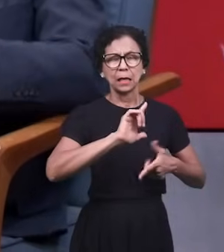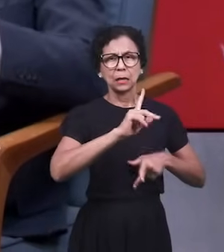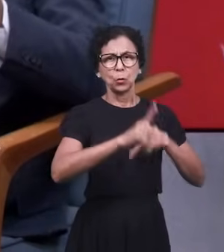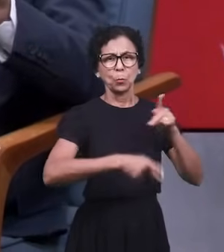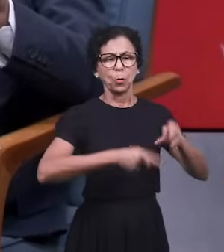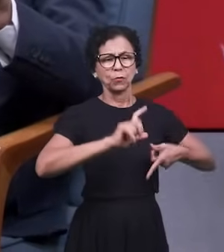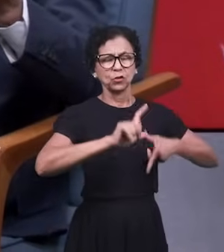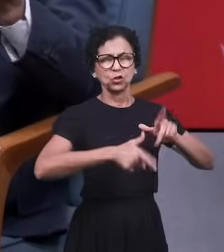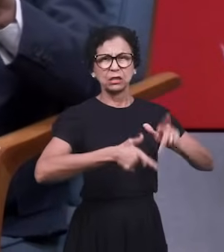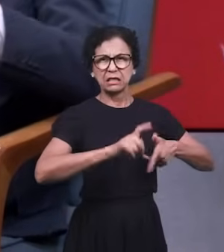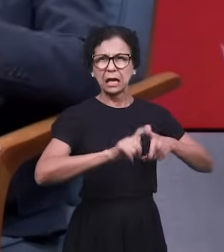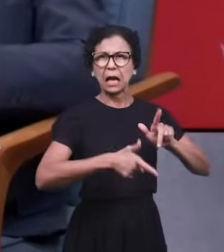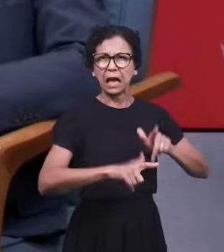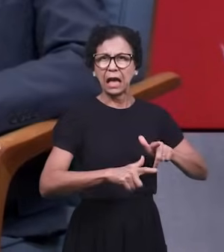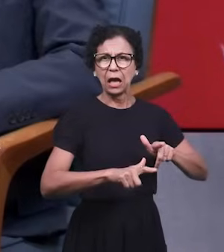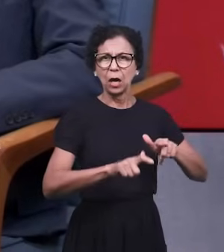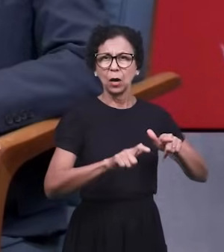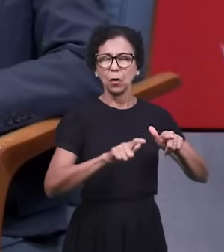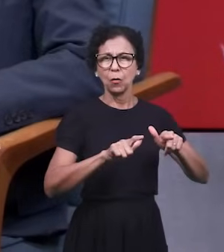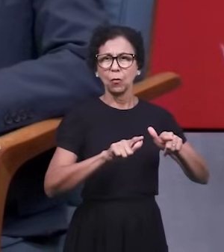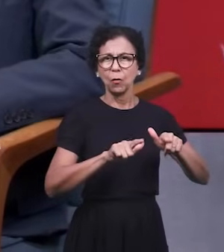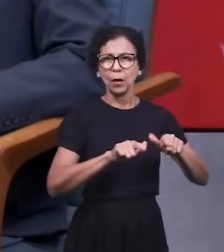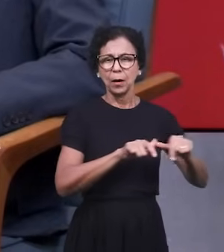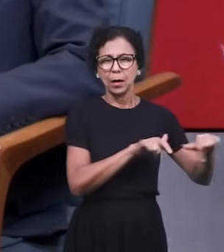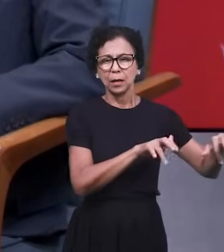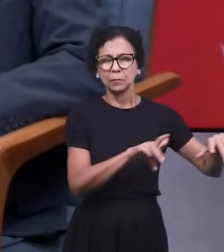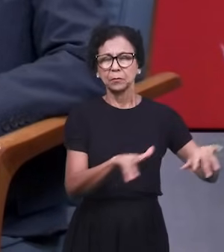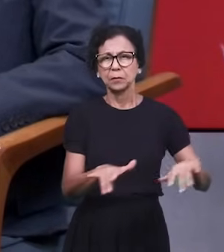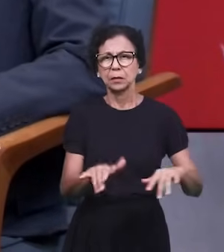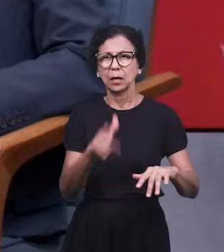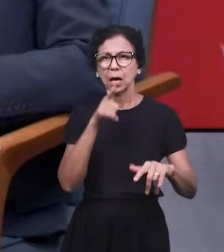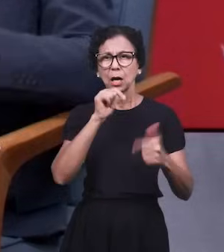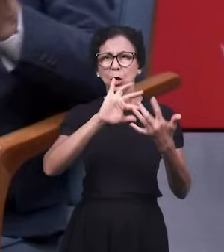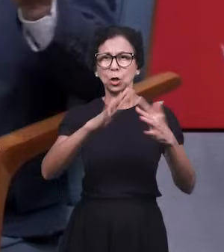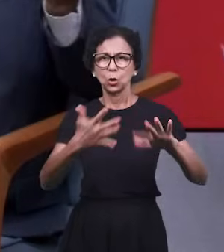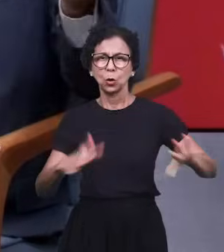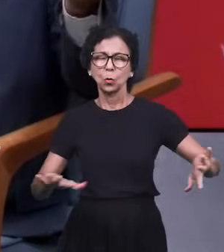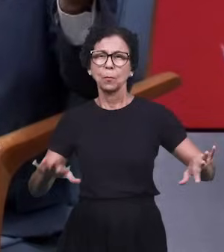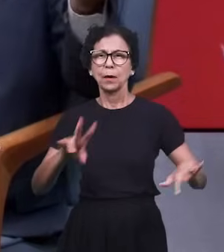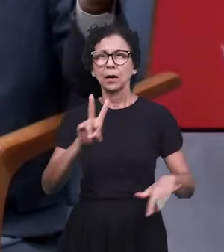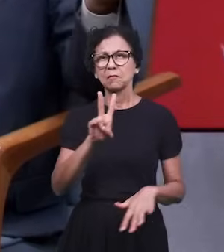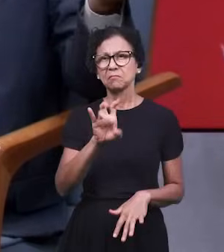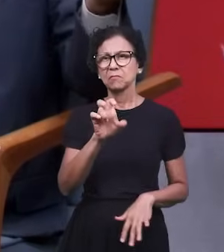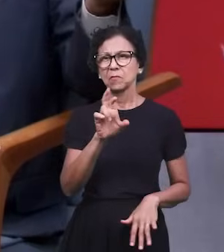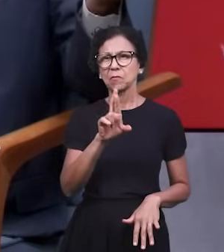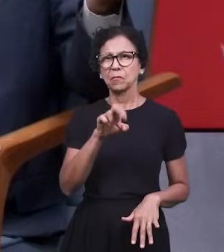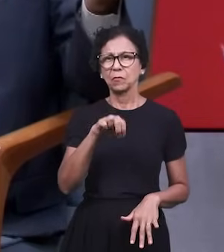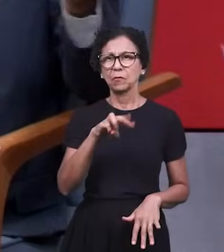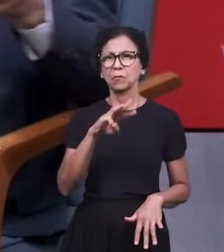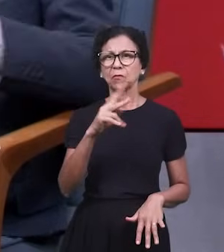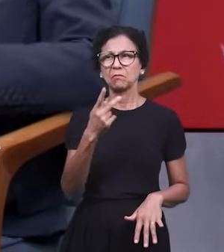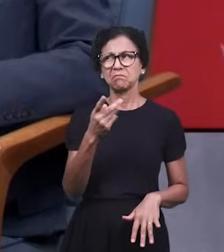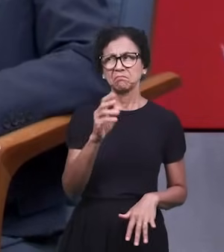a passagem, a marcha de Israel ali pelo Mar Vermelho, não tem nenhuma coisa